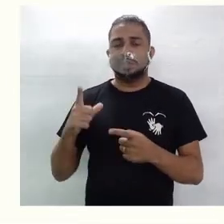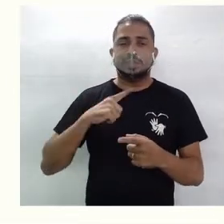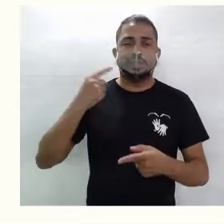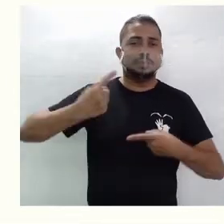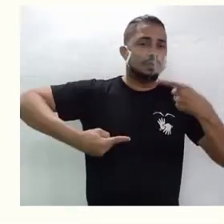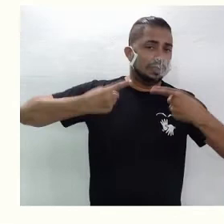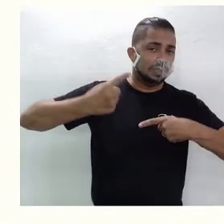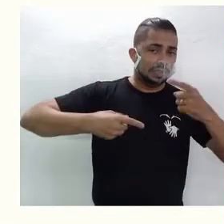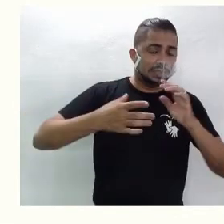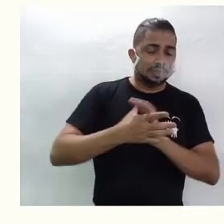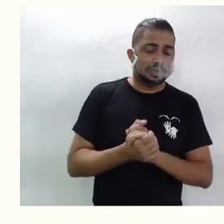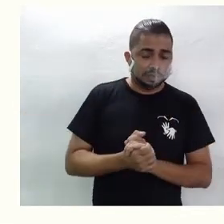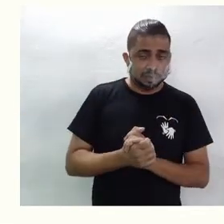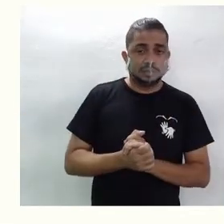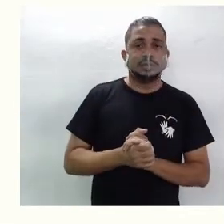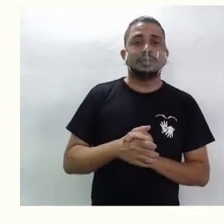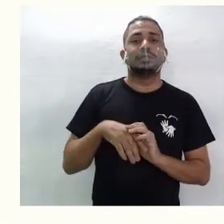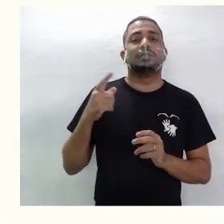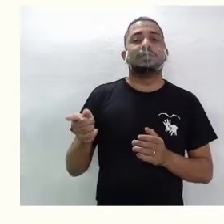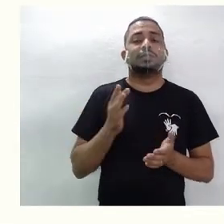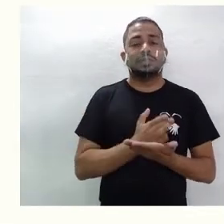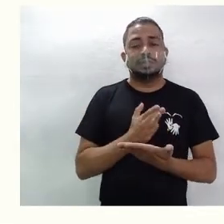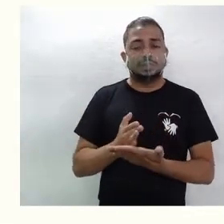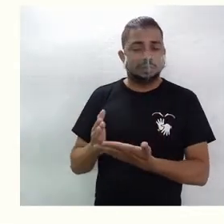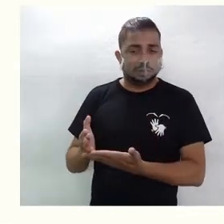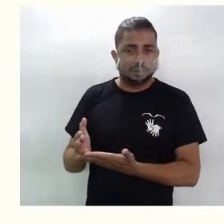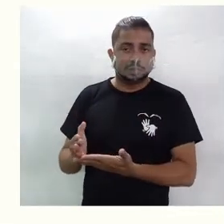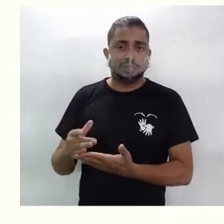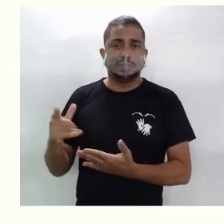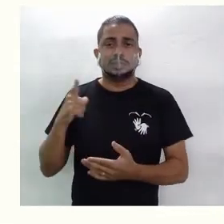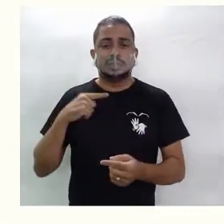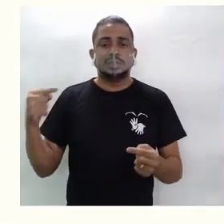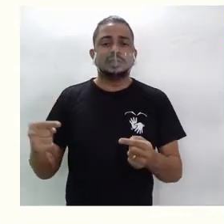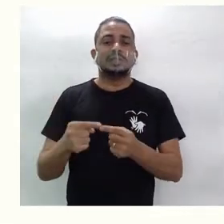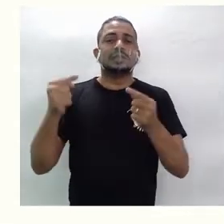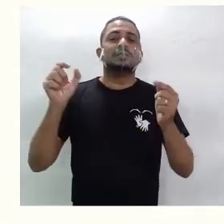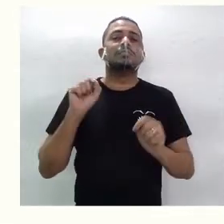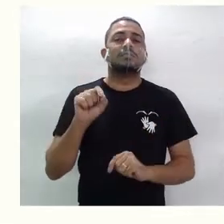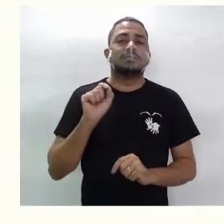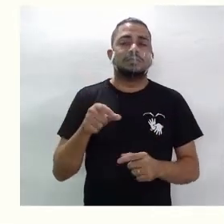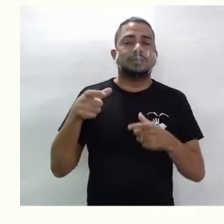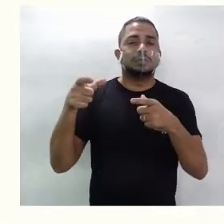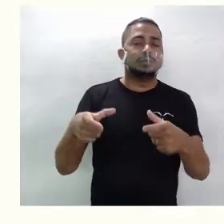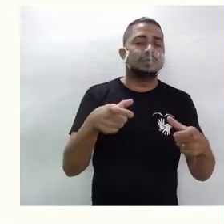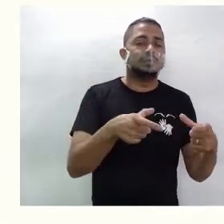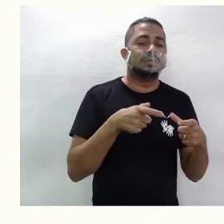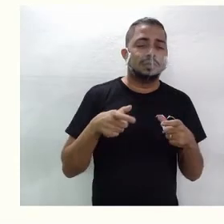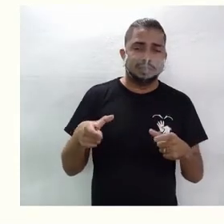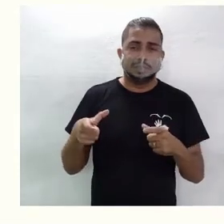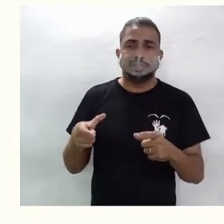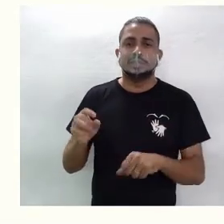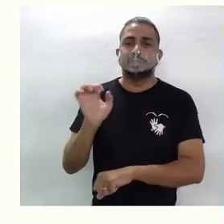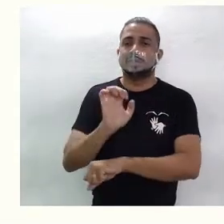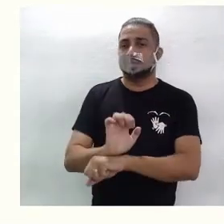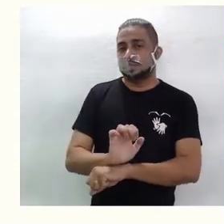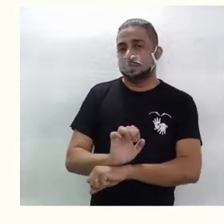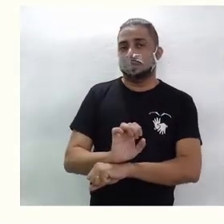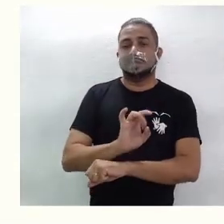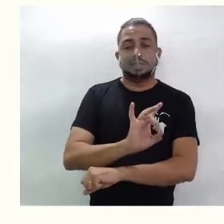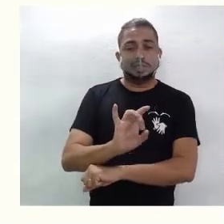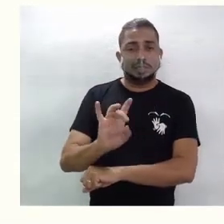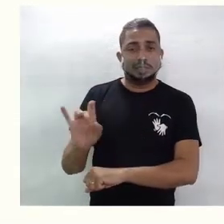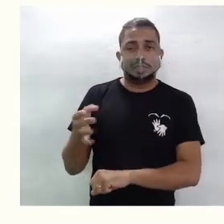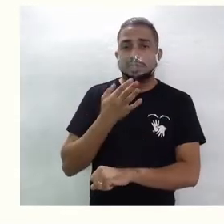política, tá? A divisão política está ligada à questão de localização dos estados. Cada coisinha